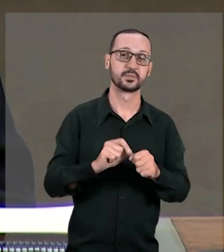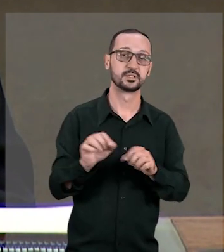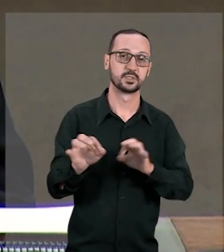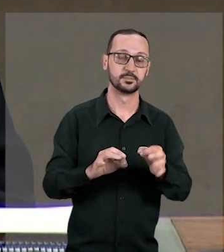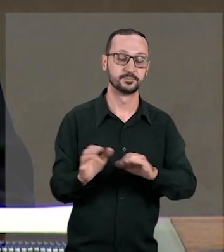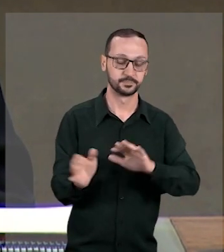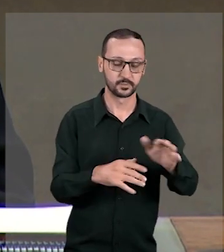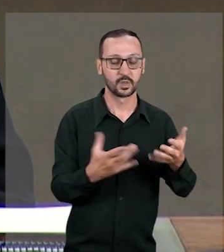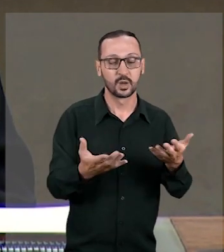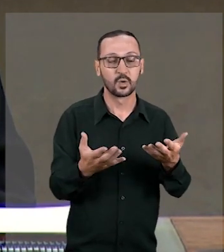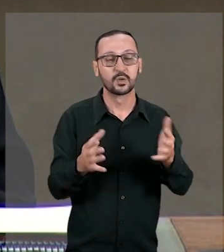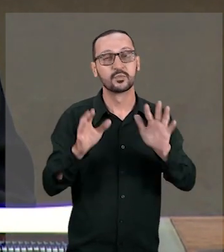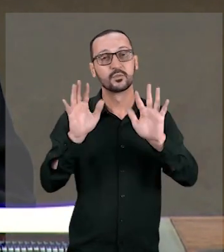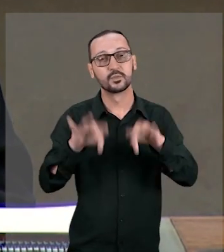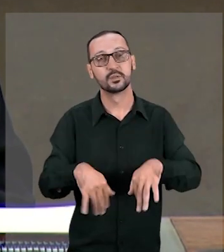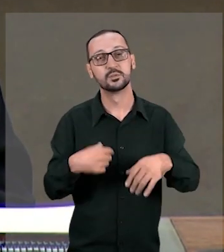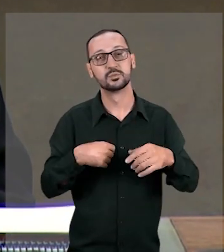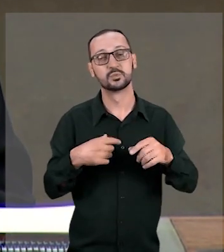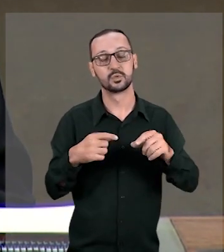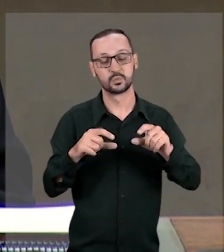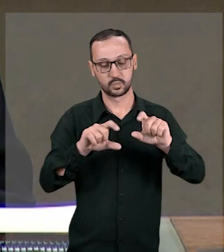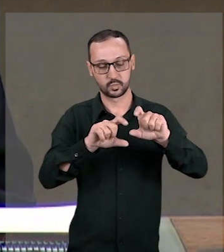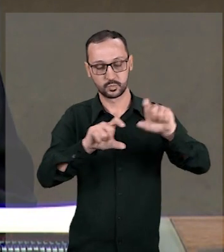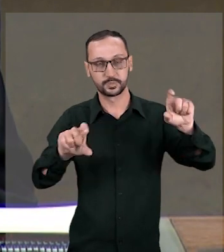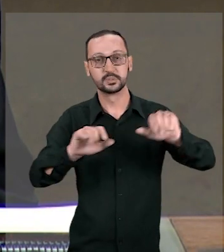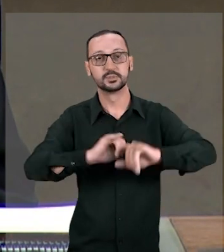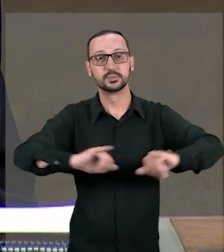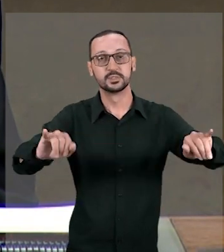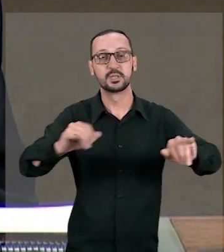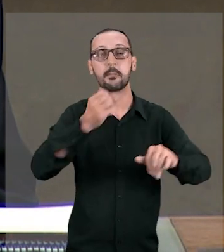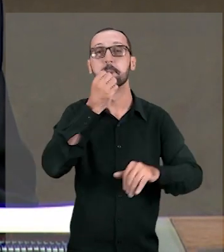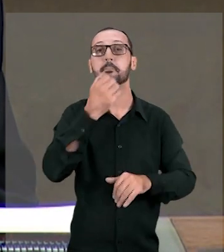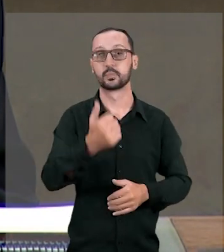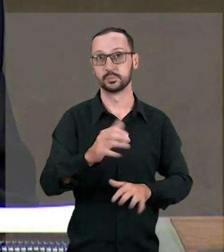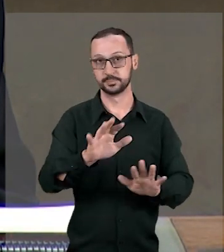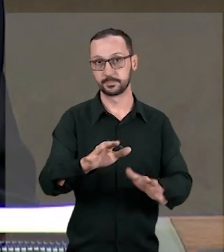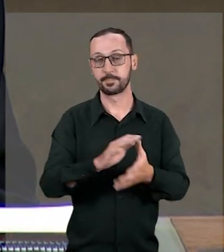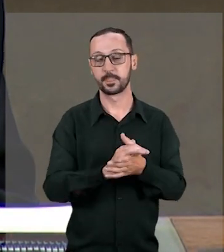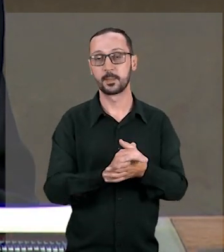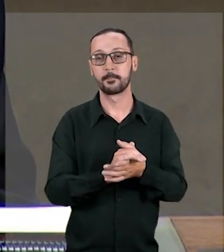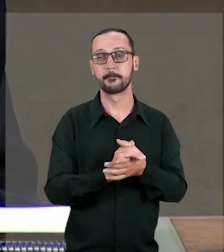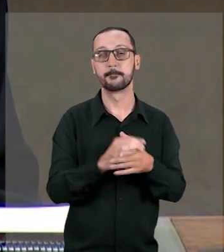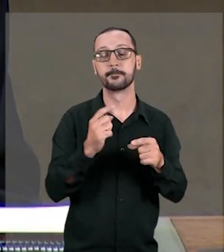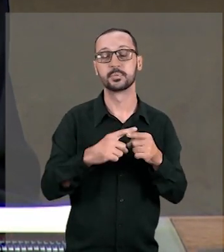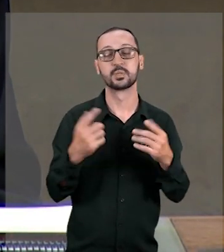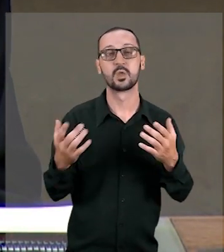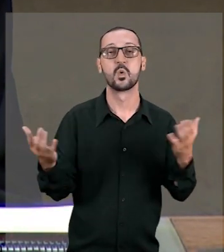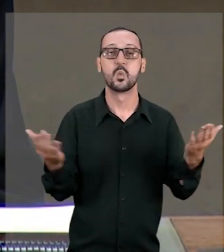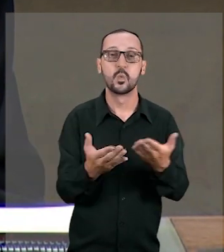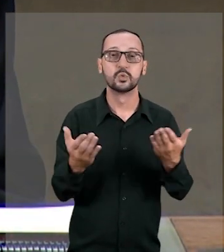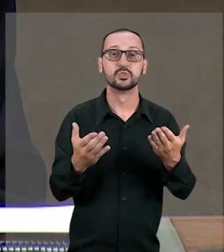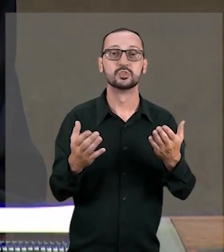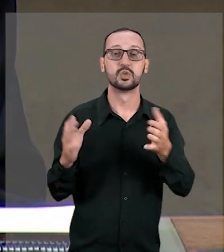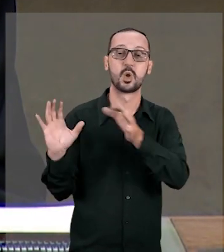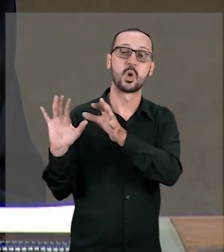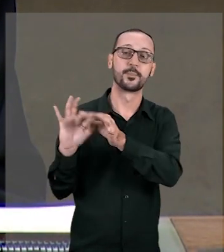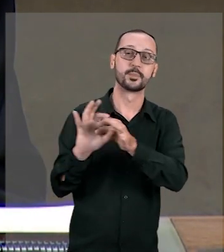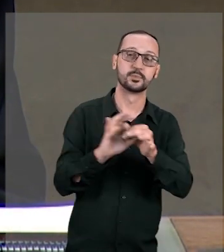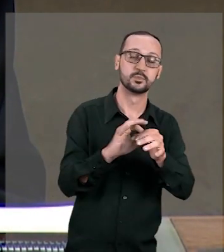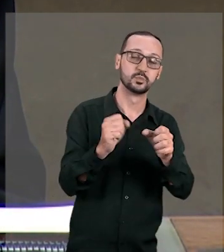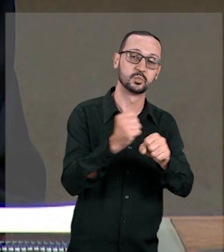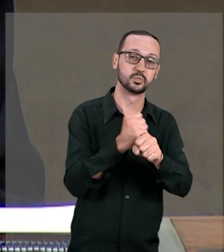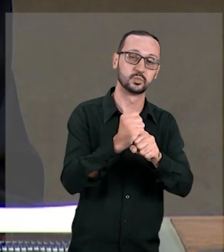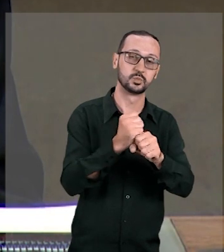fazer isso. Gostaria de terminar com uma nota positiva, porque a fotografia do momento,